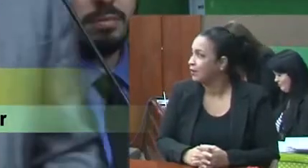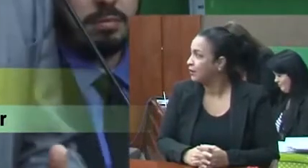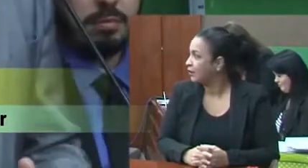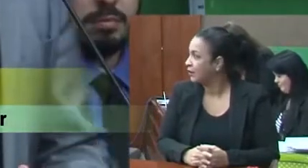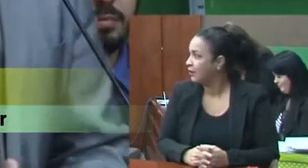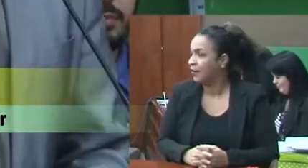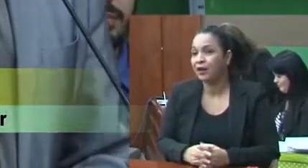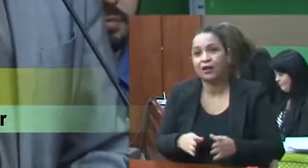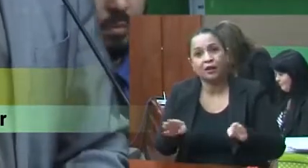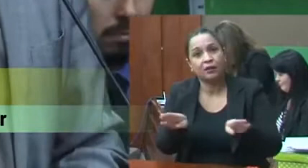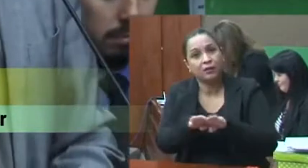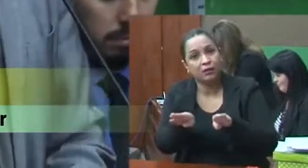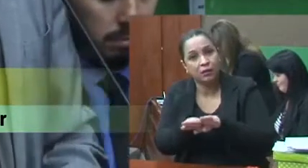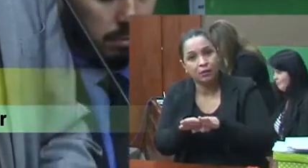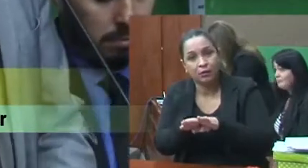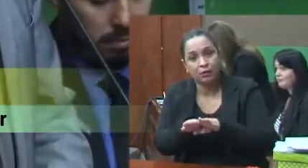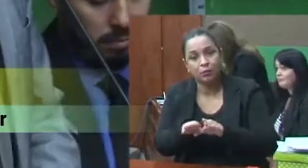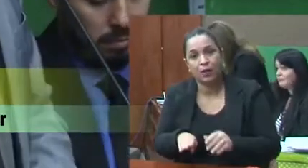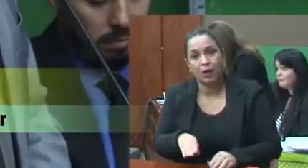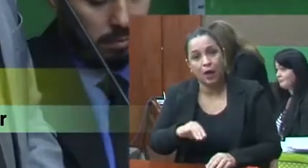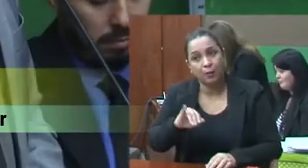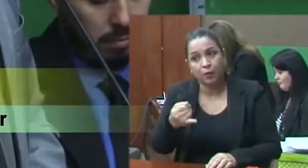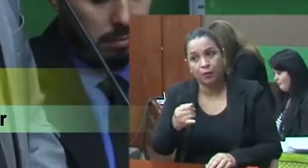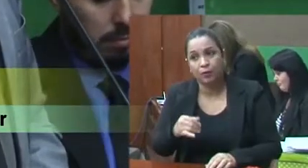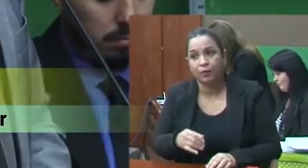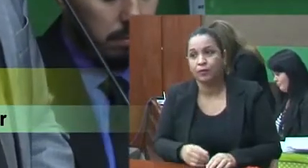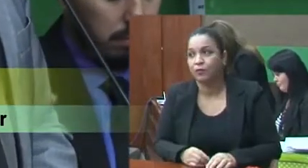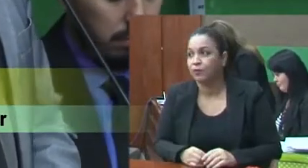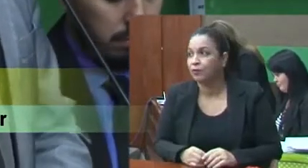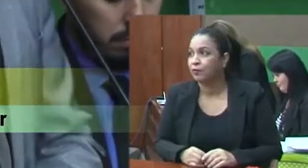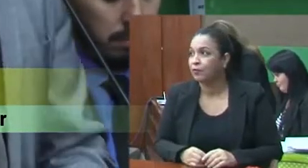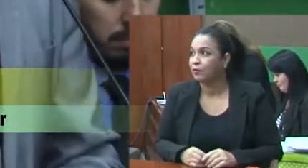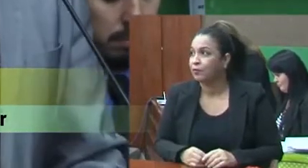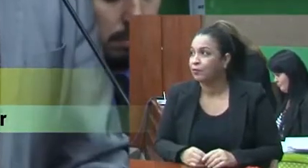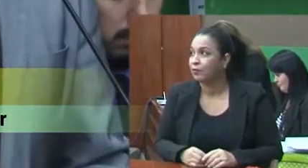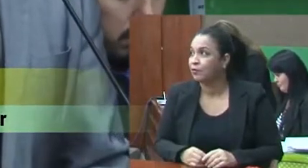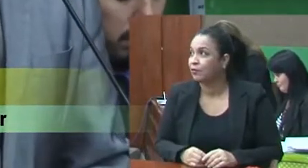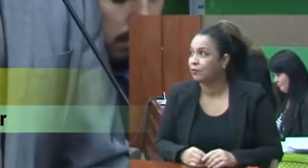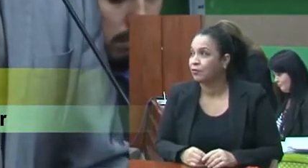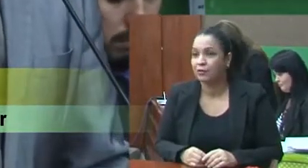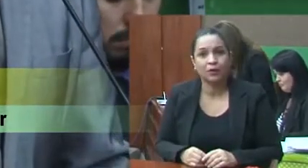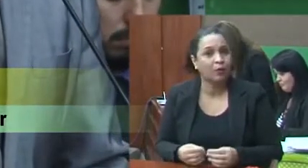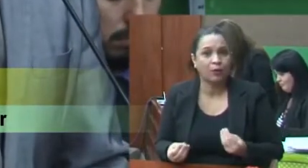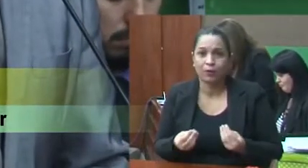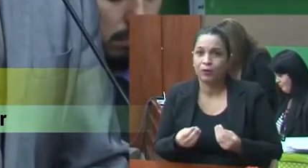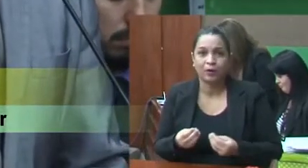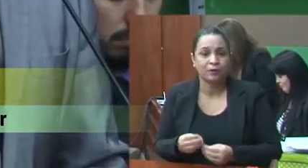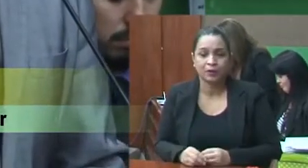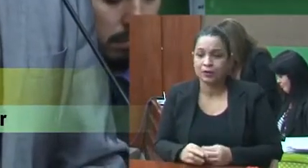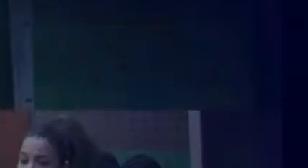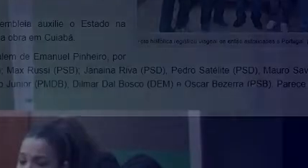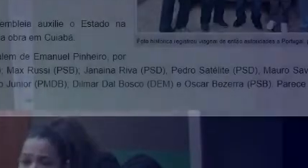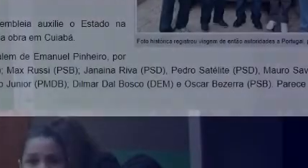Gostaria também de aproveitar e falar que as coisas estão invertidas